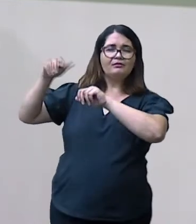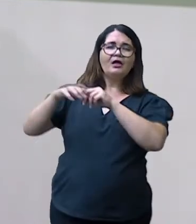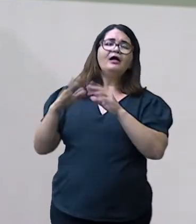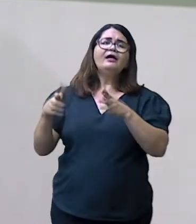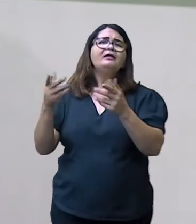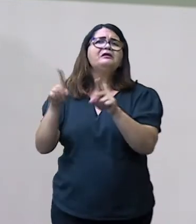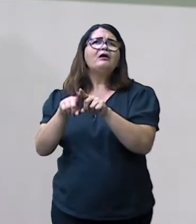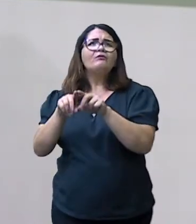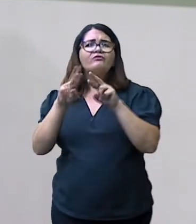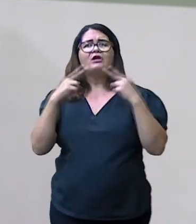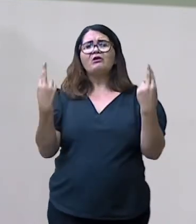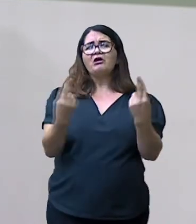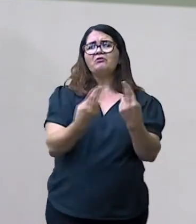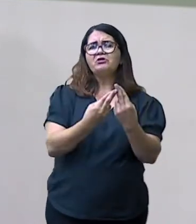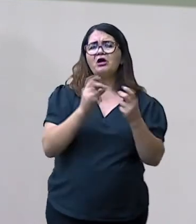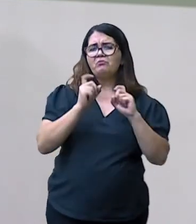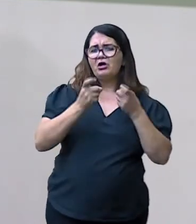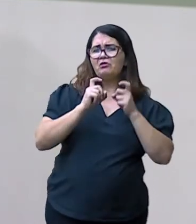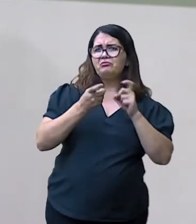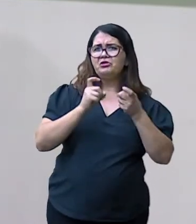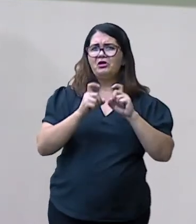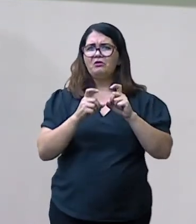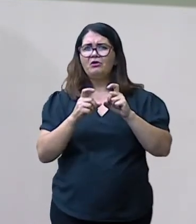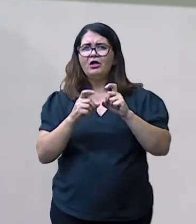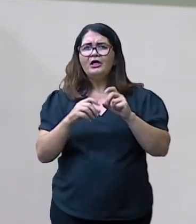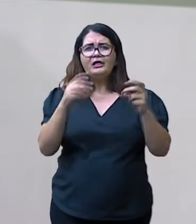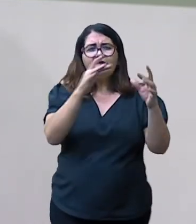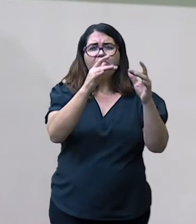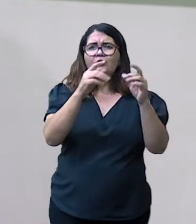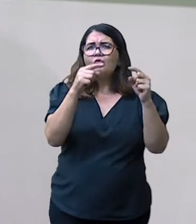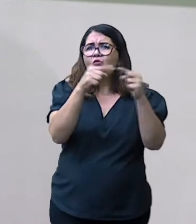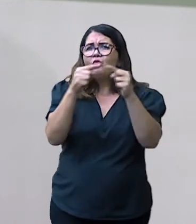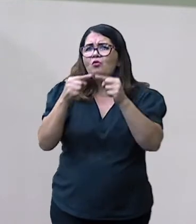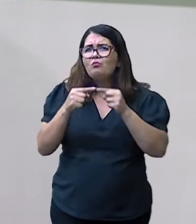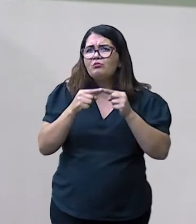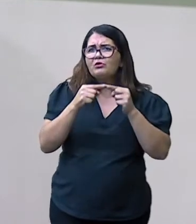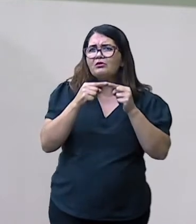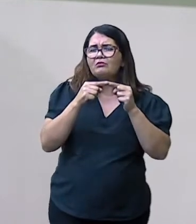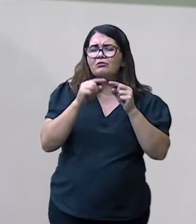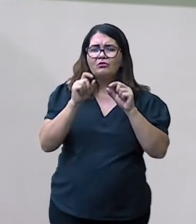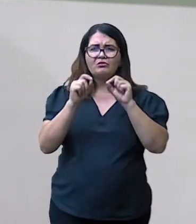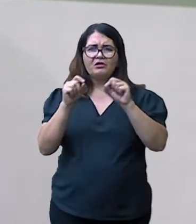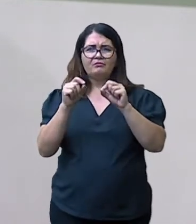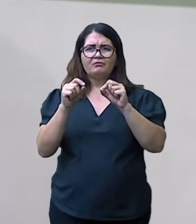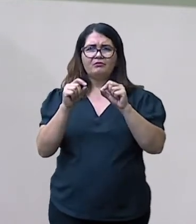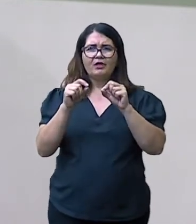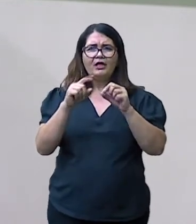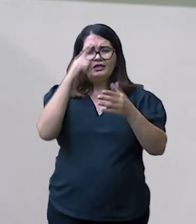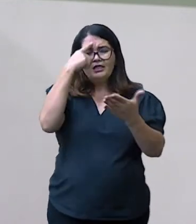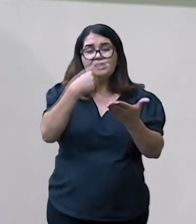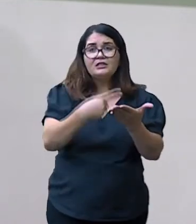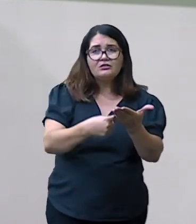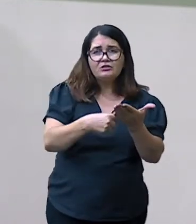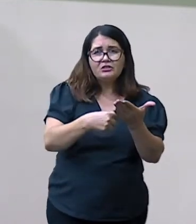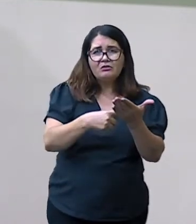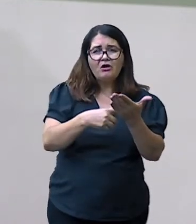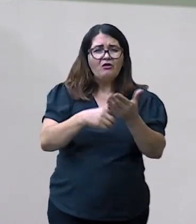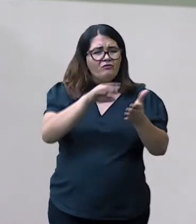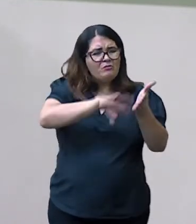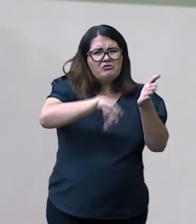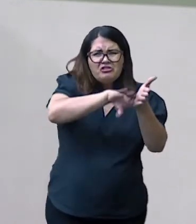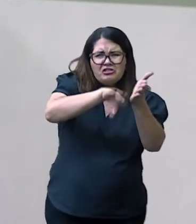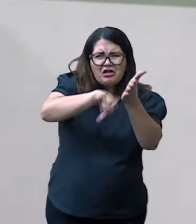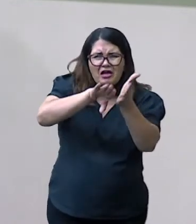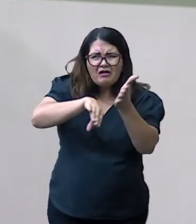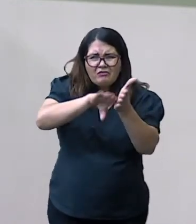e combinaram, vão tirar o nosso sobrenome, vão colocar nome de flor, nome de árvore, nome de fruta, nome de